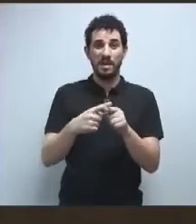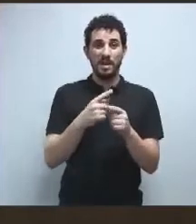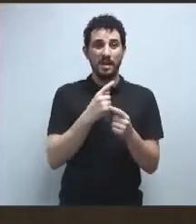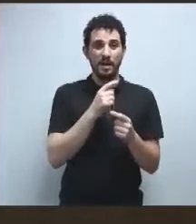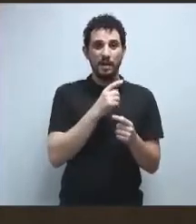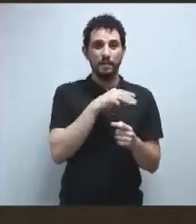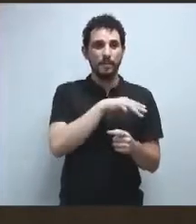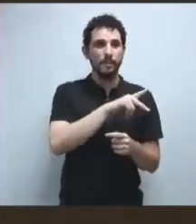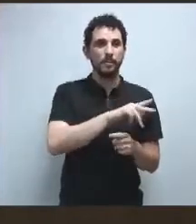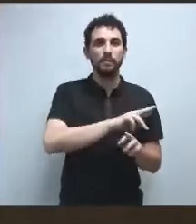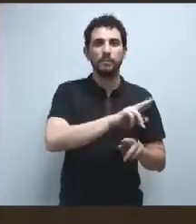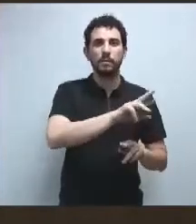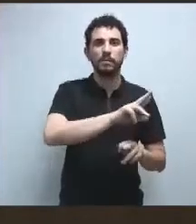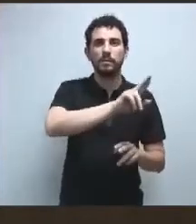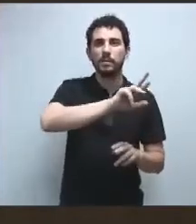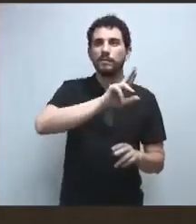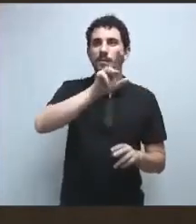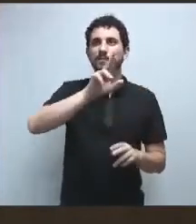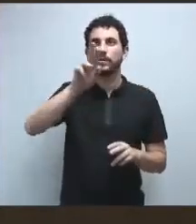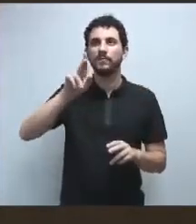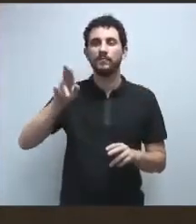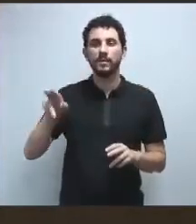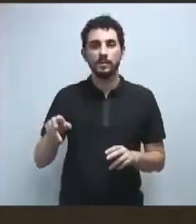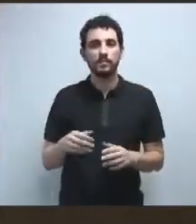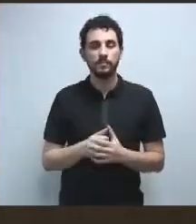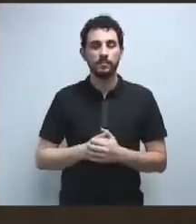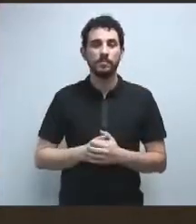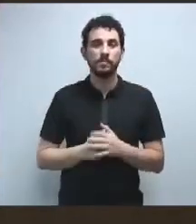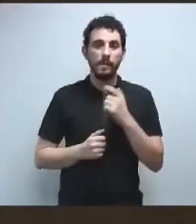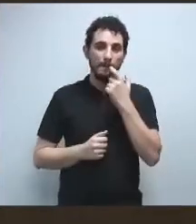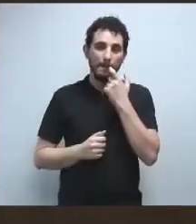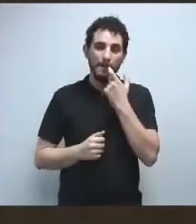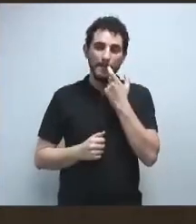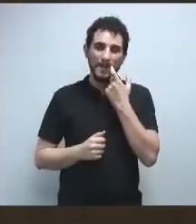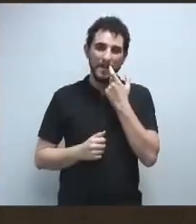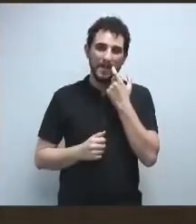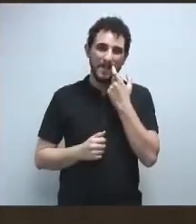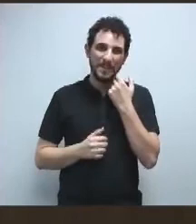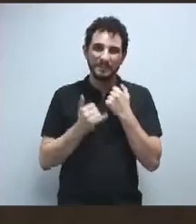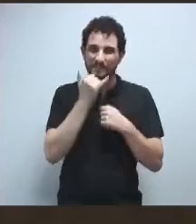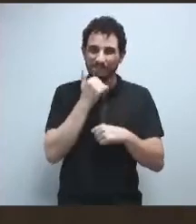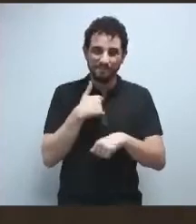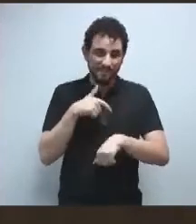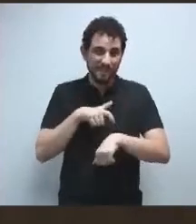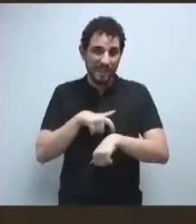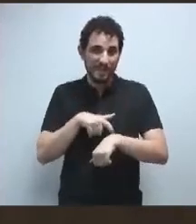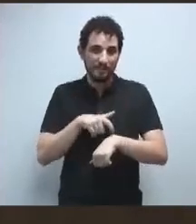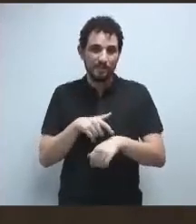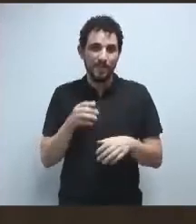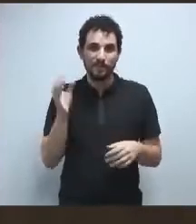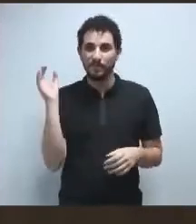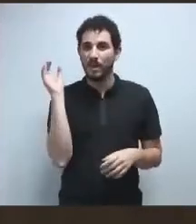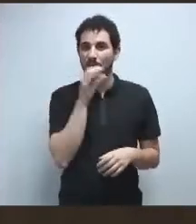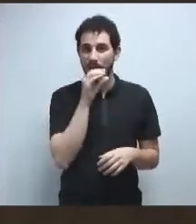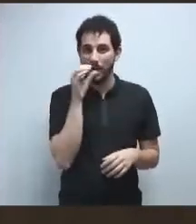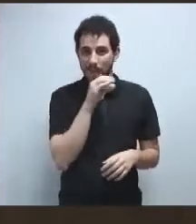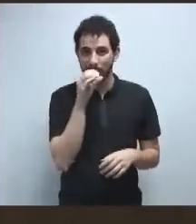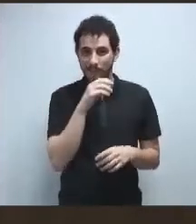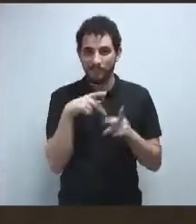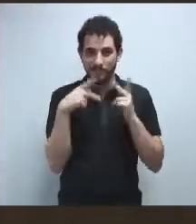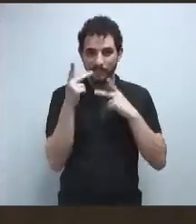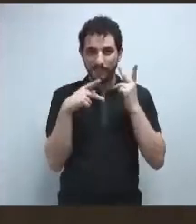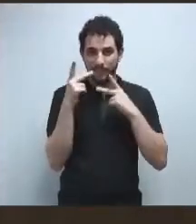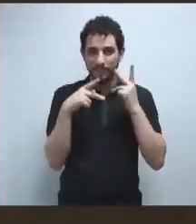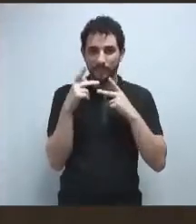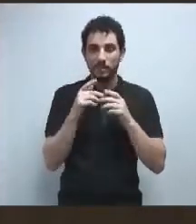outro vou relatar muito rapidamente o tempo o tempo é é muito rápido pra gente falar